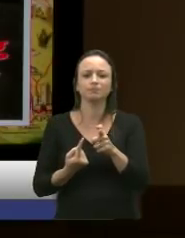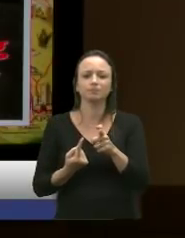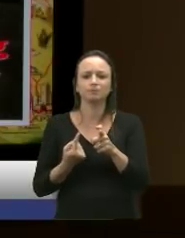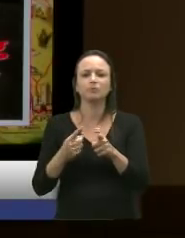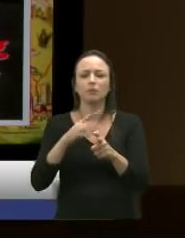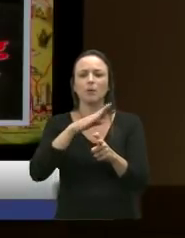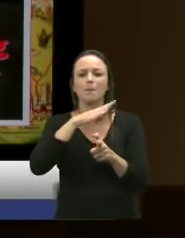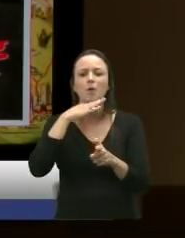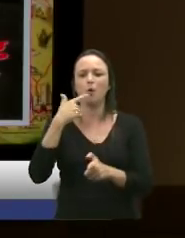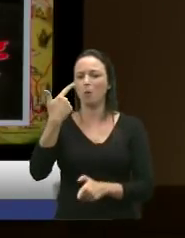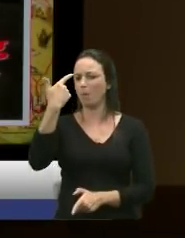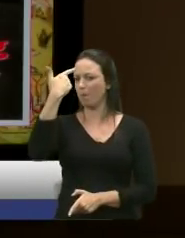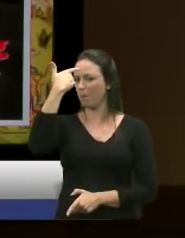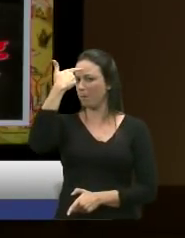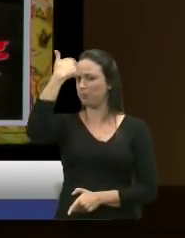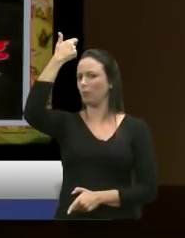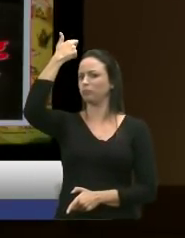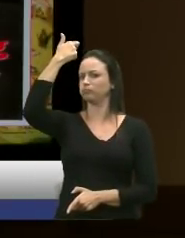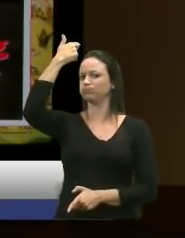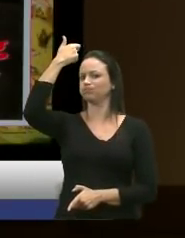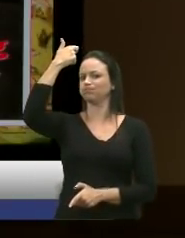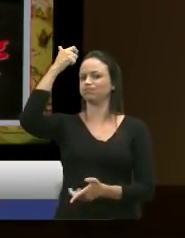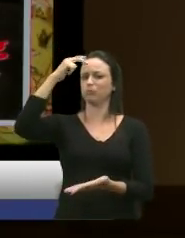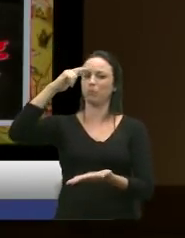Morreu com um tiro na testa.